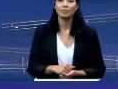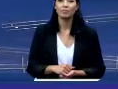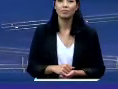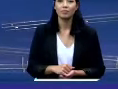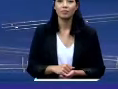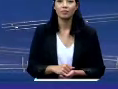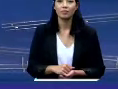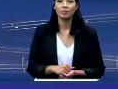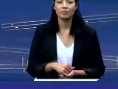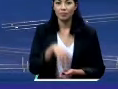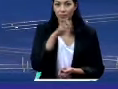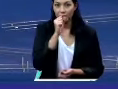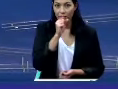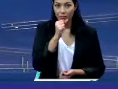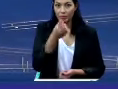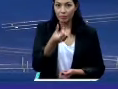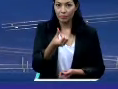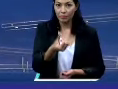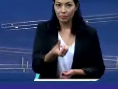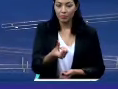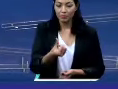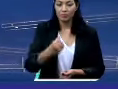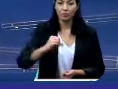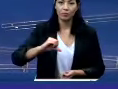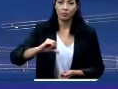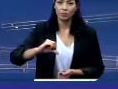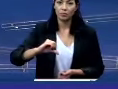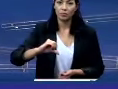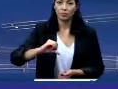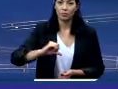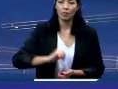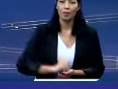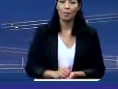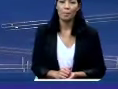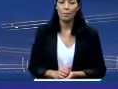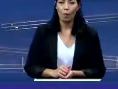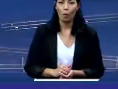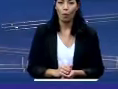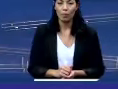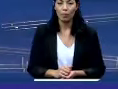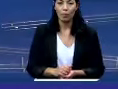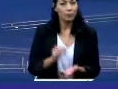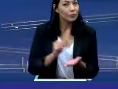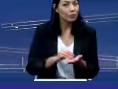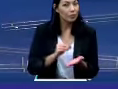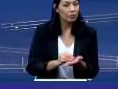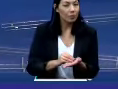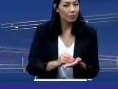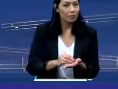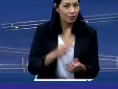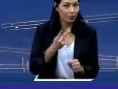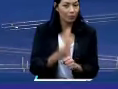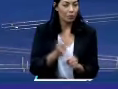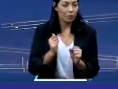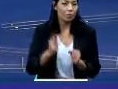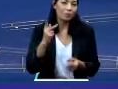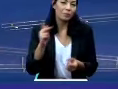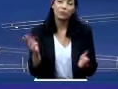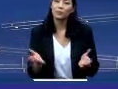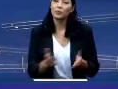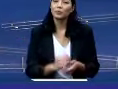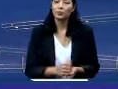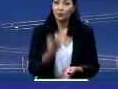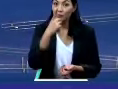R$1.543.595,37. Bola laranja, número 69. Laranja 69. E aí, tá marcando? Este prêmio pode sair para você hoje.